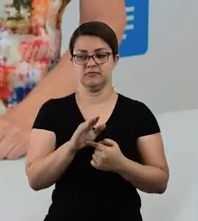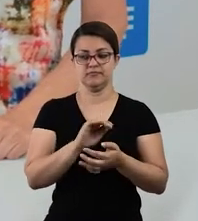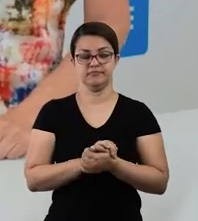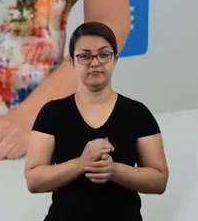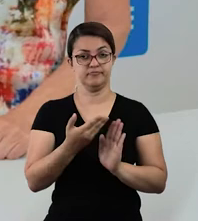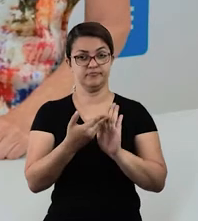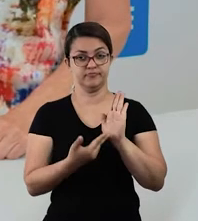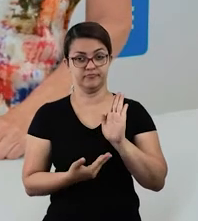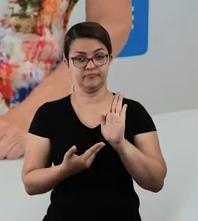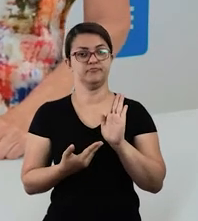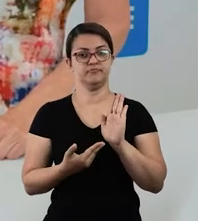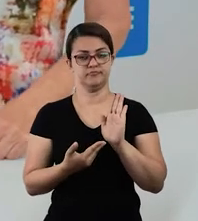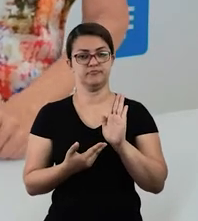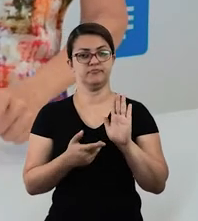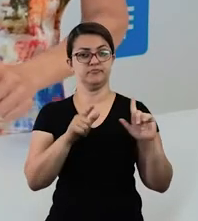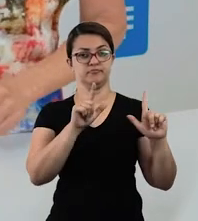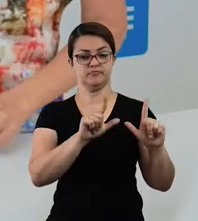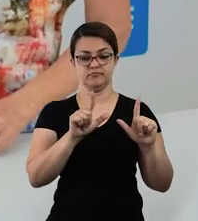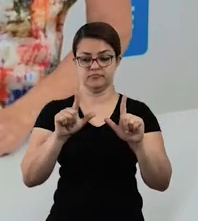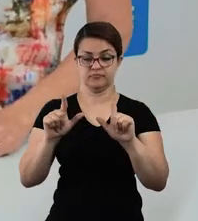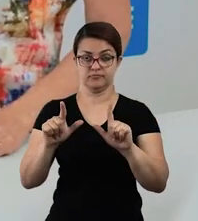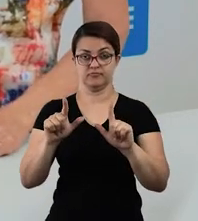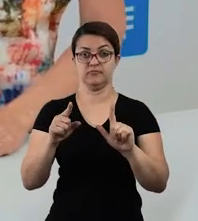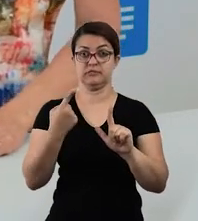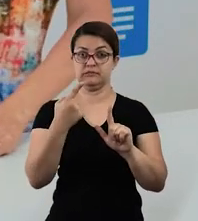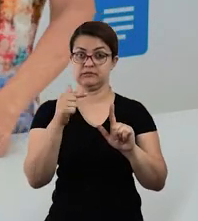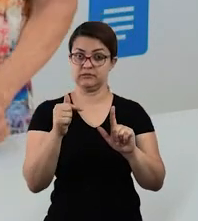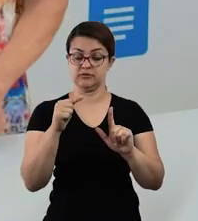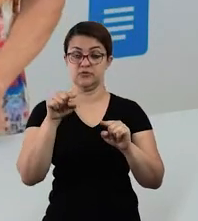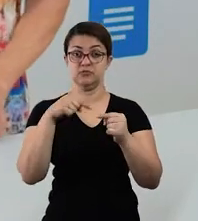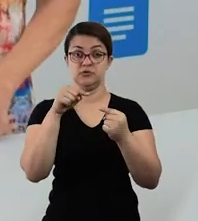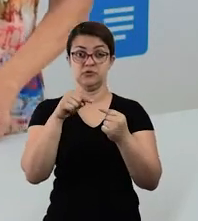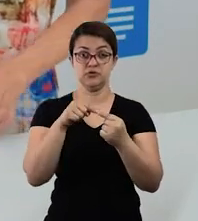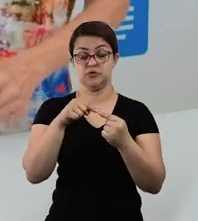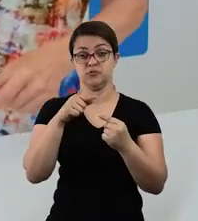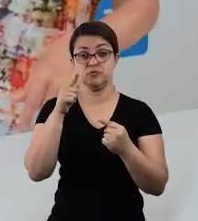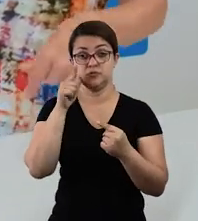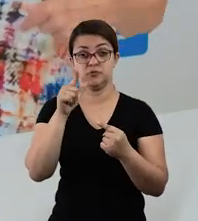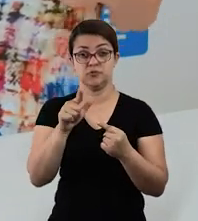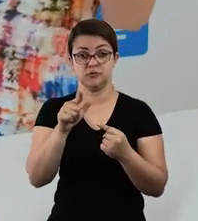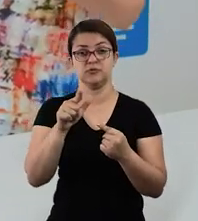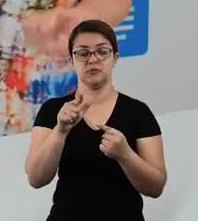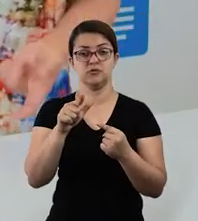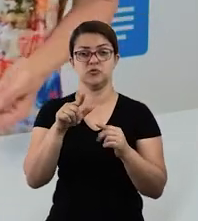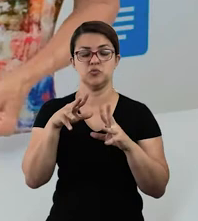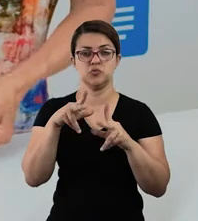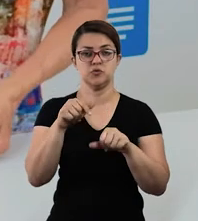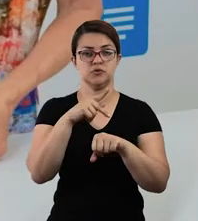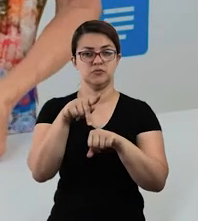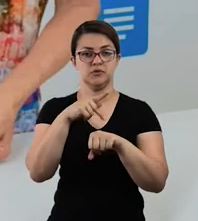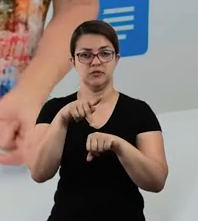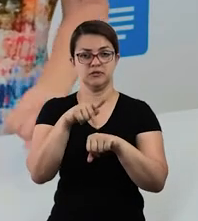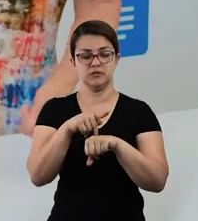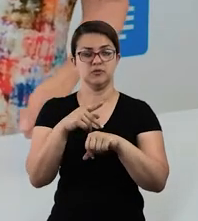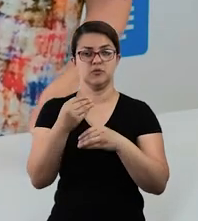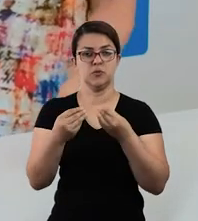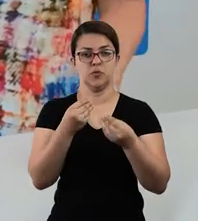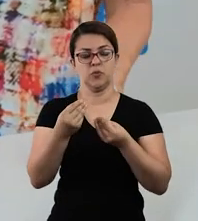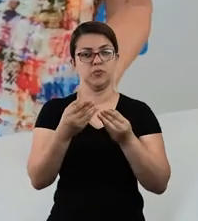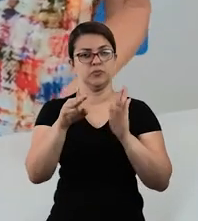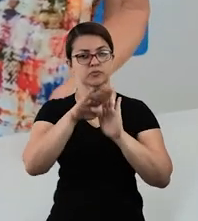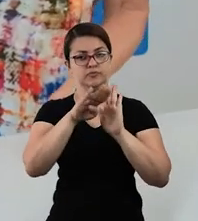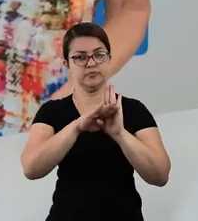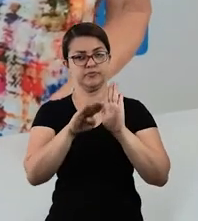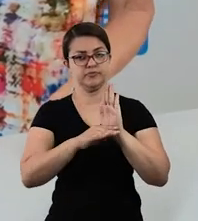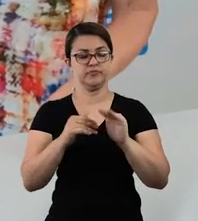Olha aqui. Esses são os 17 objetivos que devem ser adotados por todos os países como uma agenda